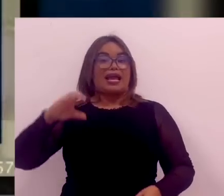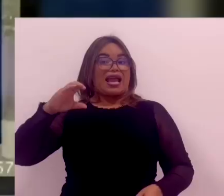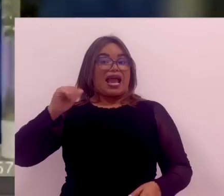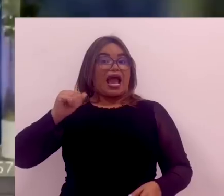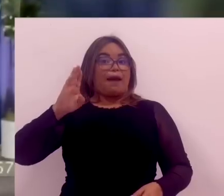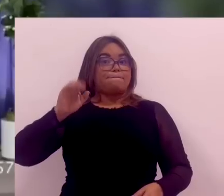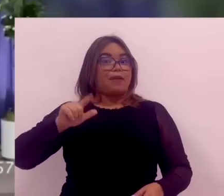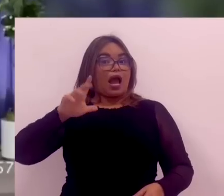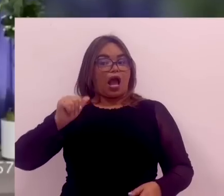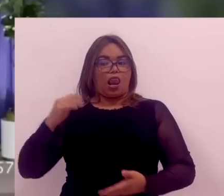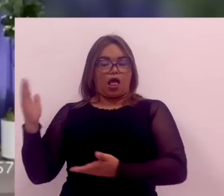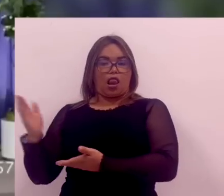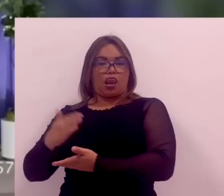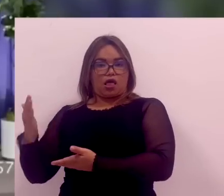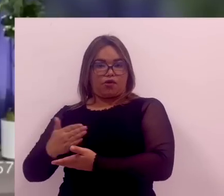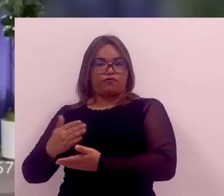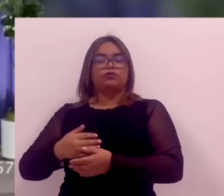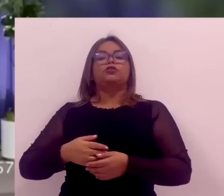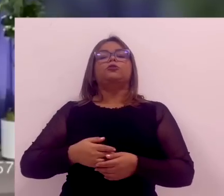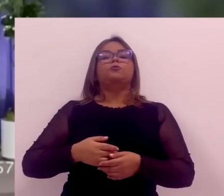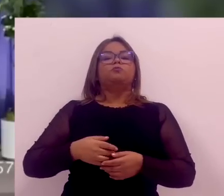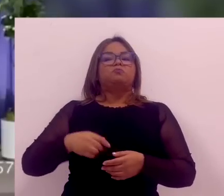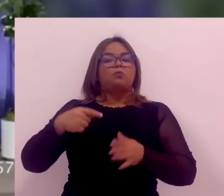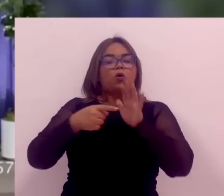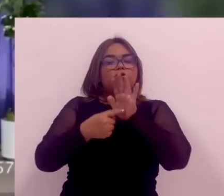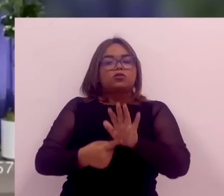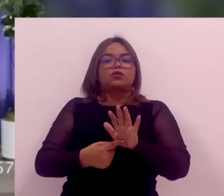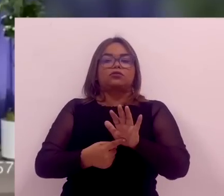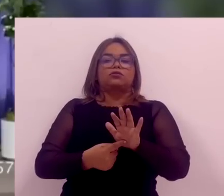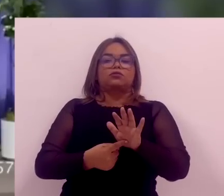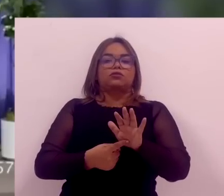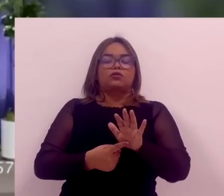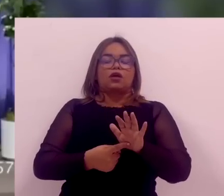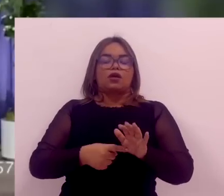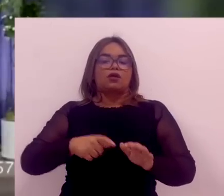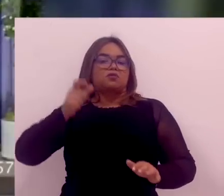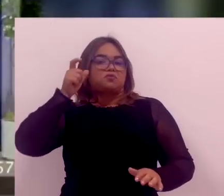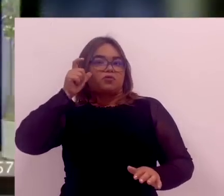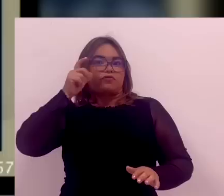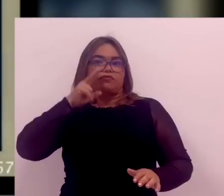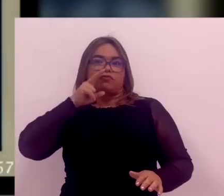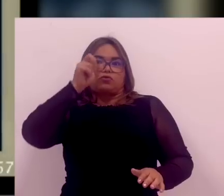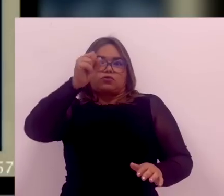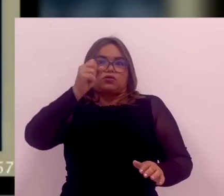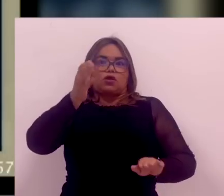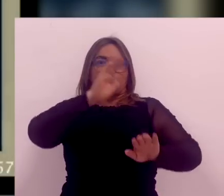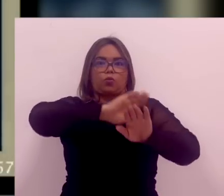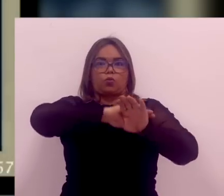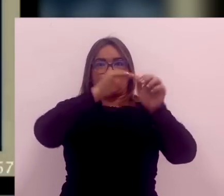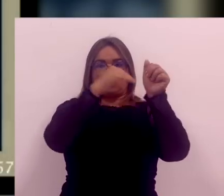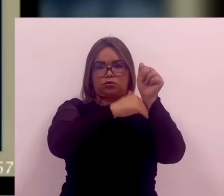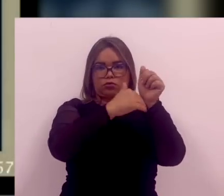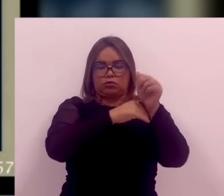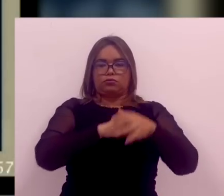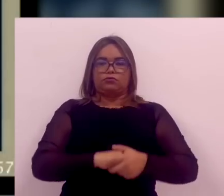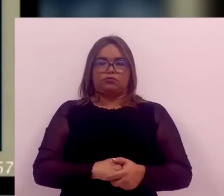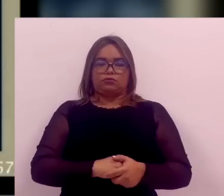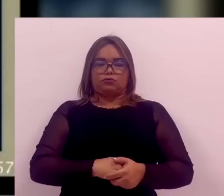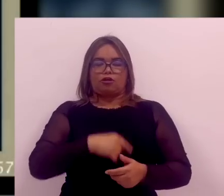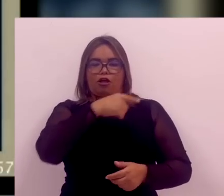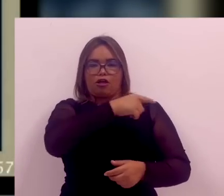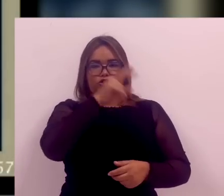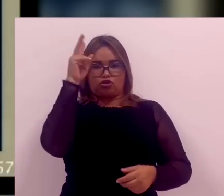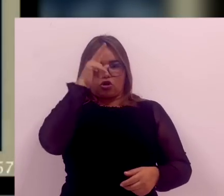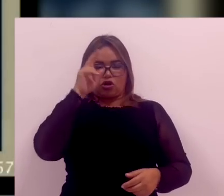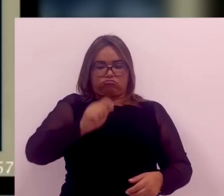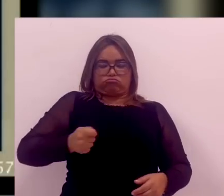imagina que Deus seja uma luz muito oculta. Albert Pike, Morais e Dogma, página 740. Aqui está